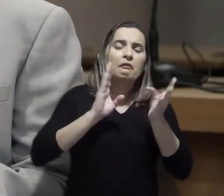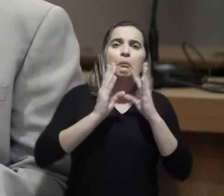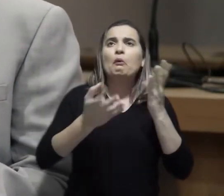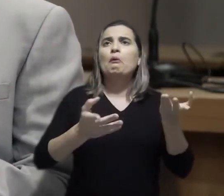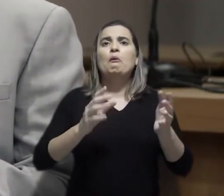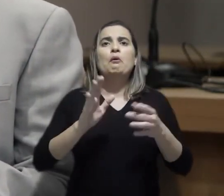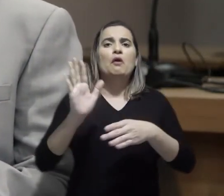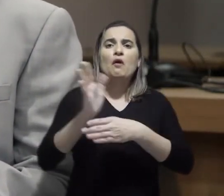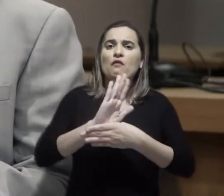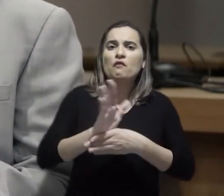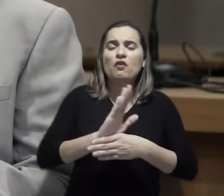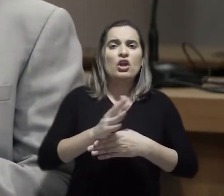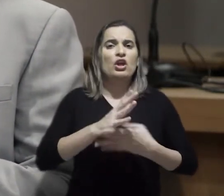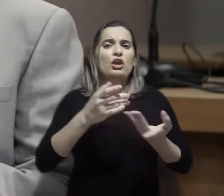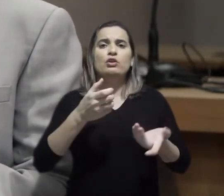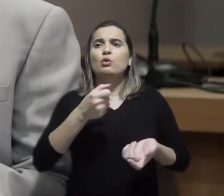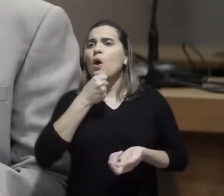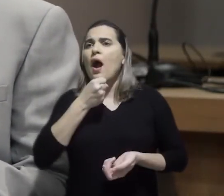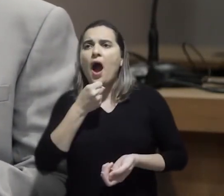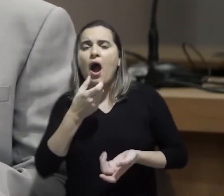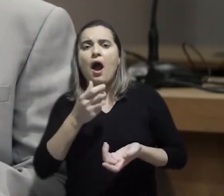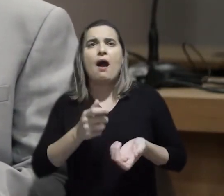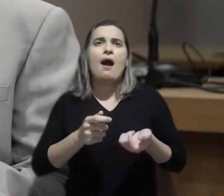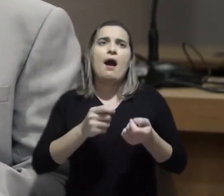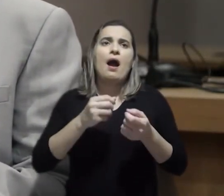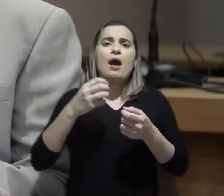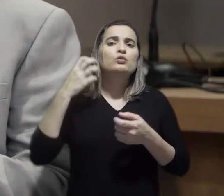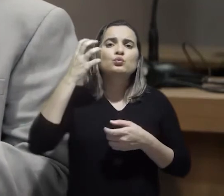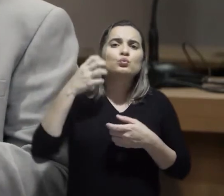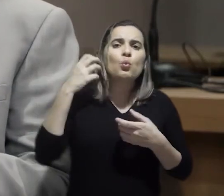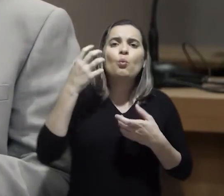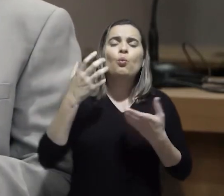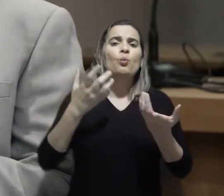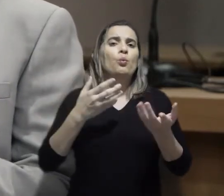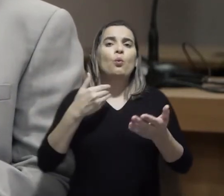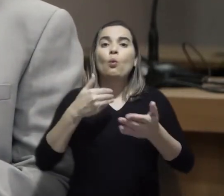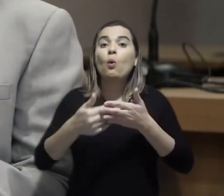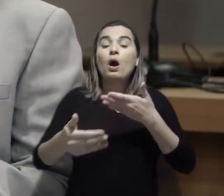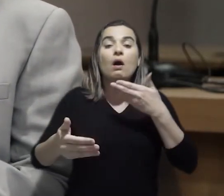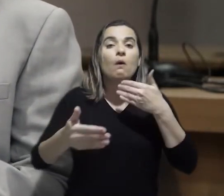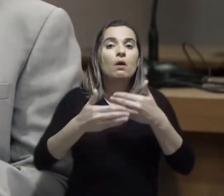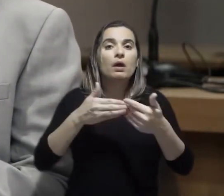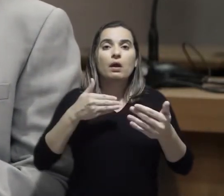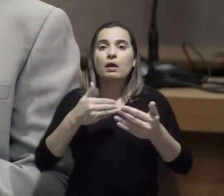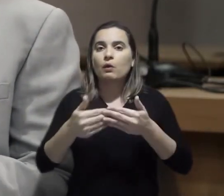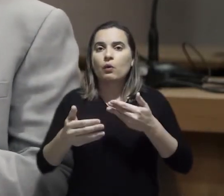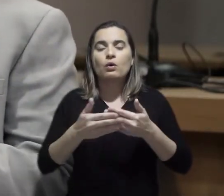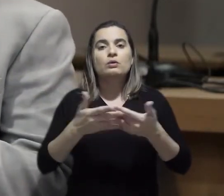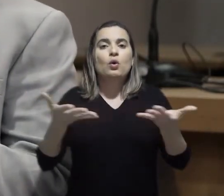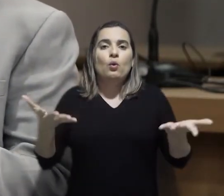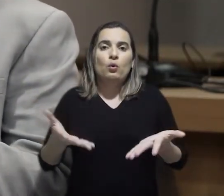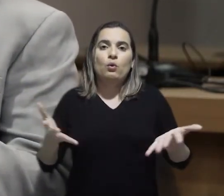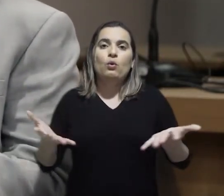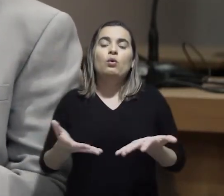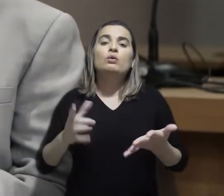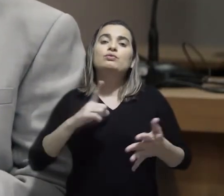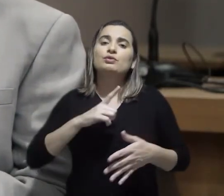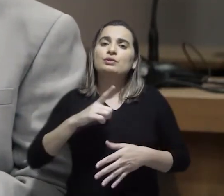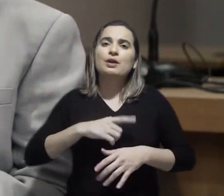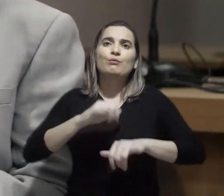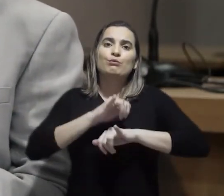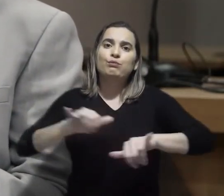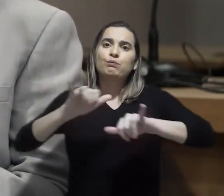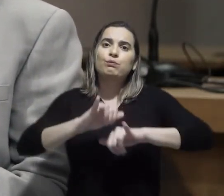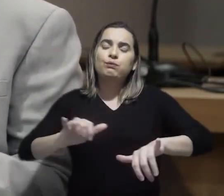de um áudio, uma mensagem de texto, alguma coisa assim, porque hoje, predominantemente, nós temos a veiculação